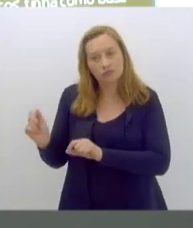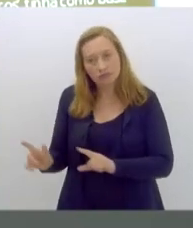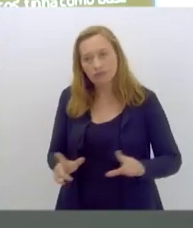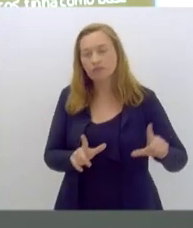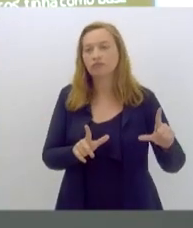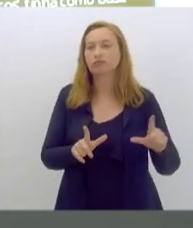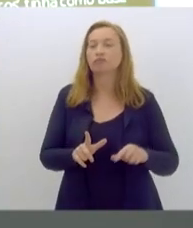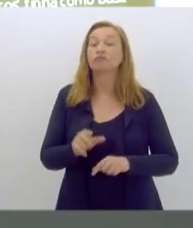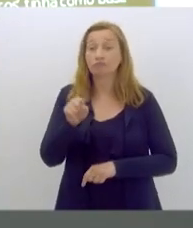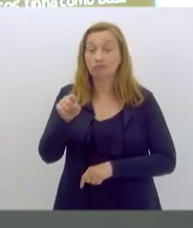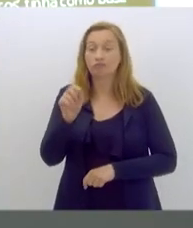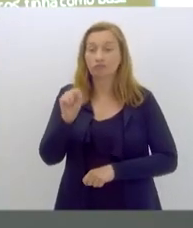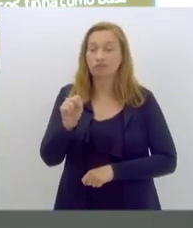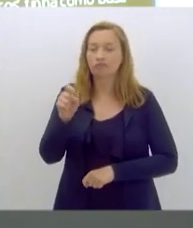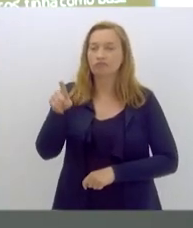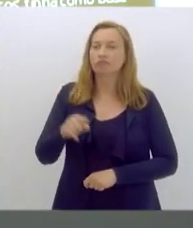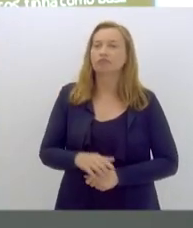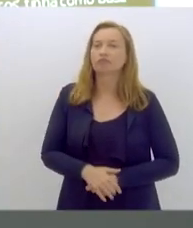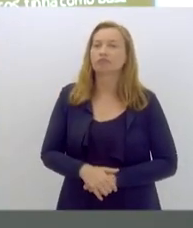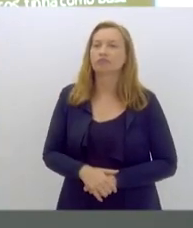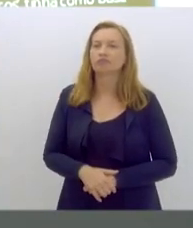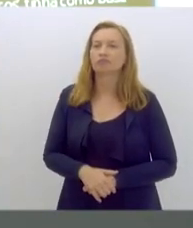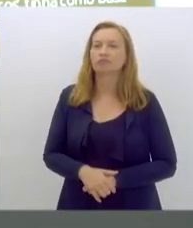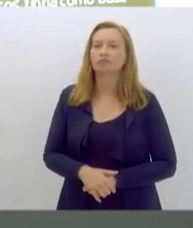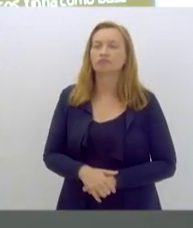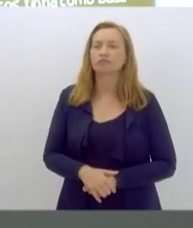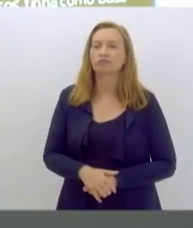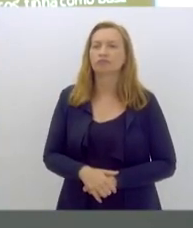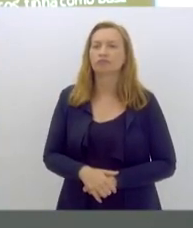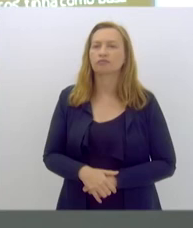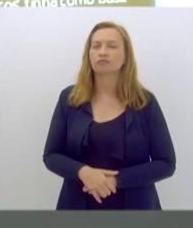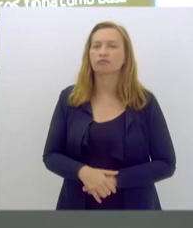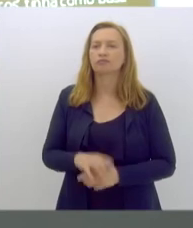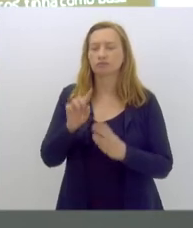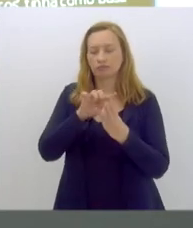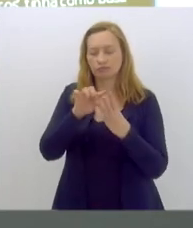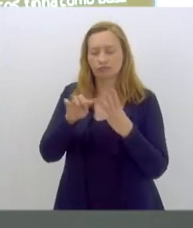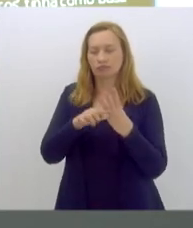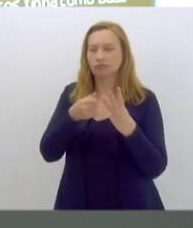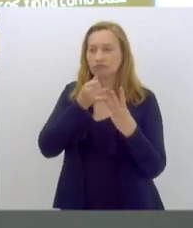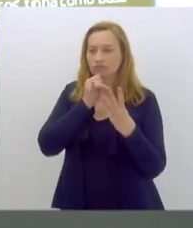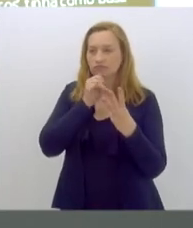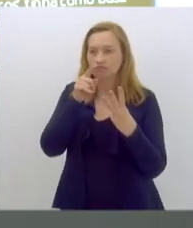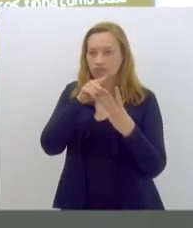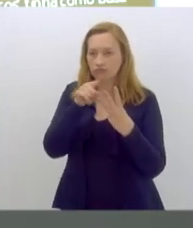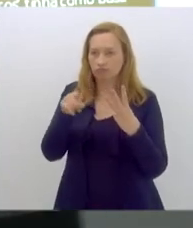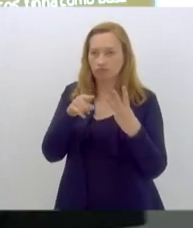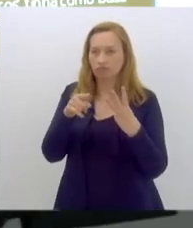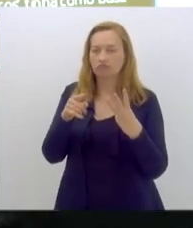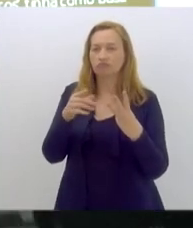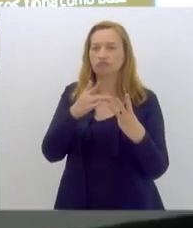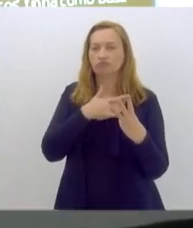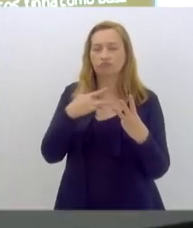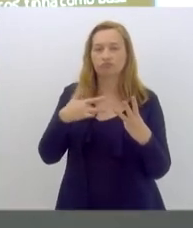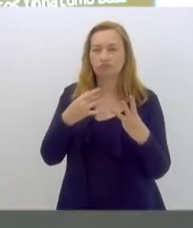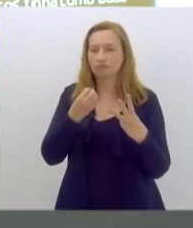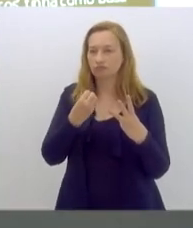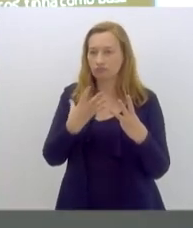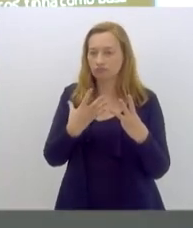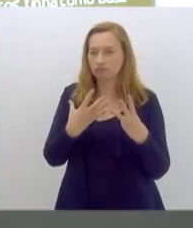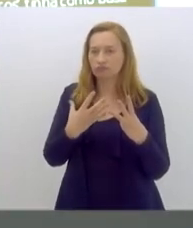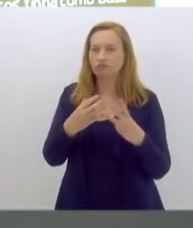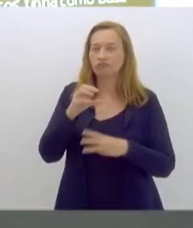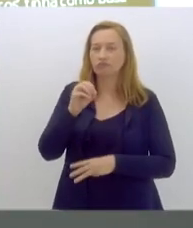ah esse aí então a gente pegou três exemplos né De boa saúde e bem-estar que é o